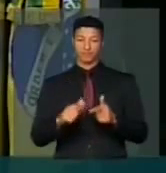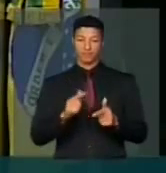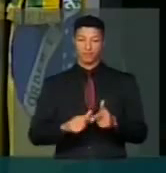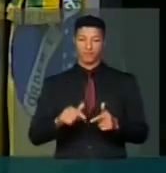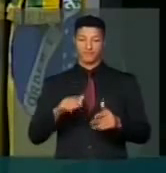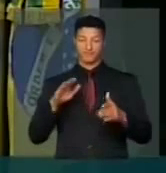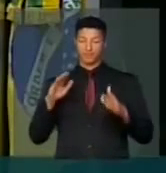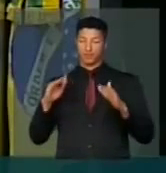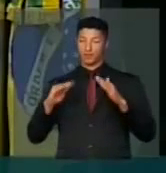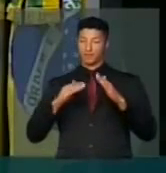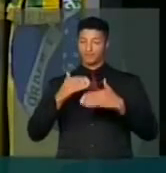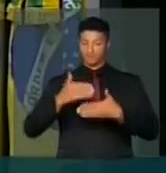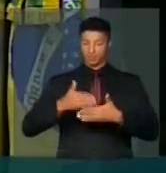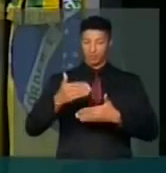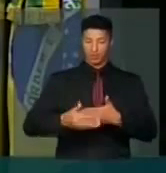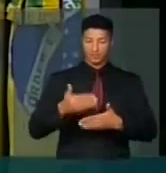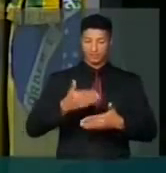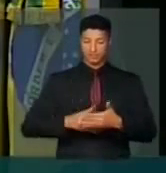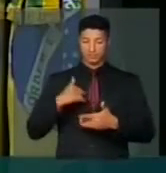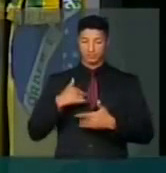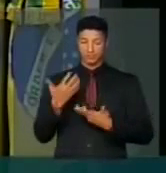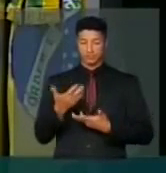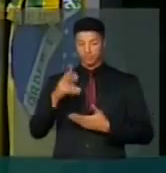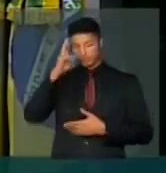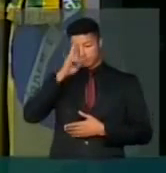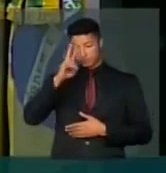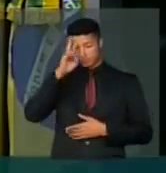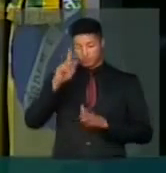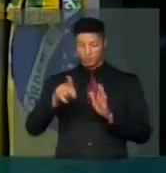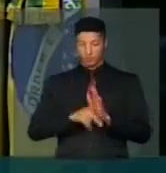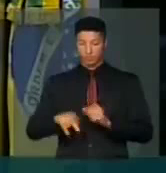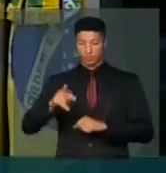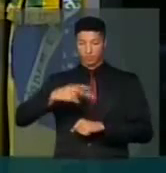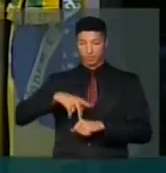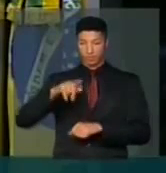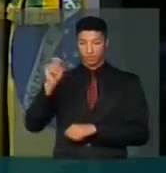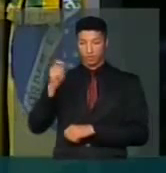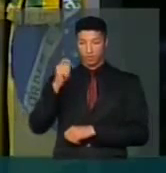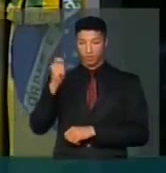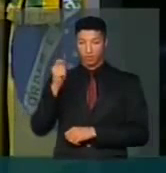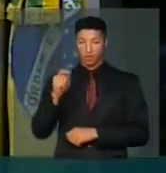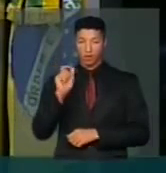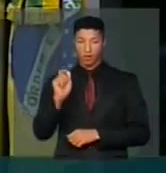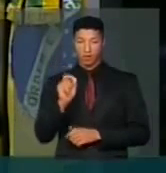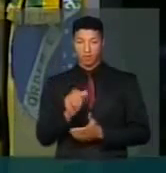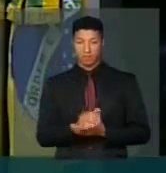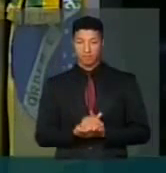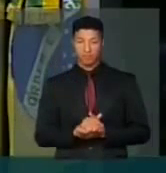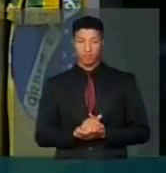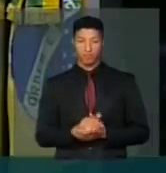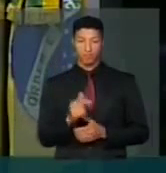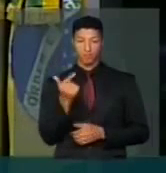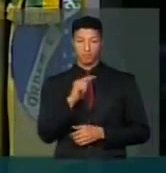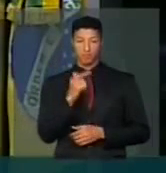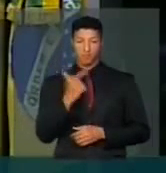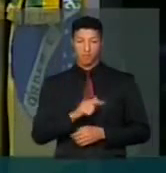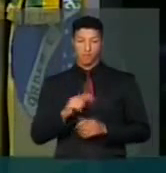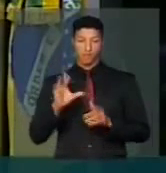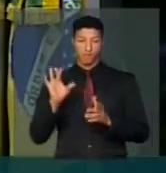de fronteira, eu quero lembrar o caso da Argentina, que, não